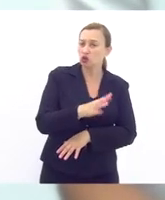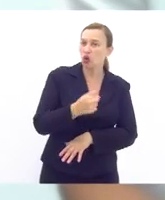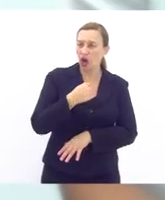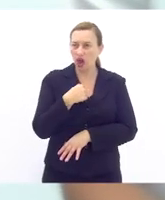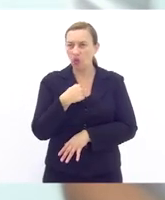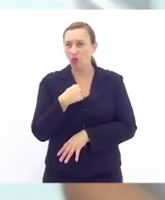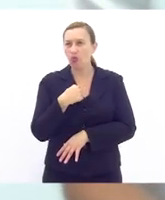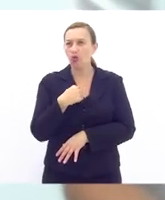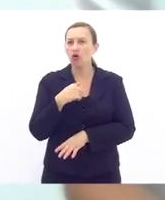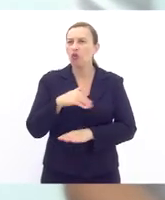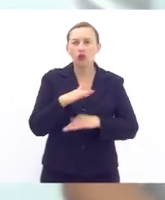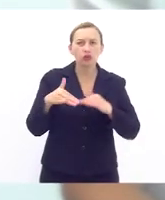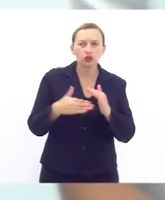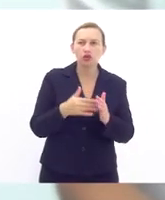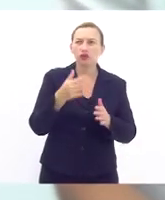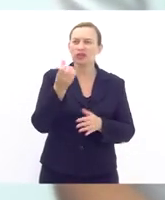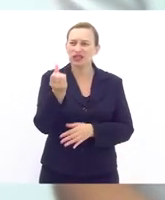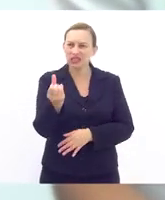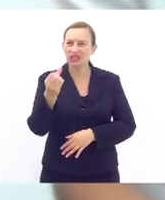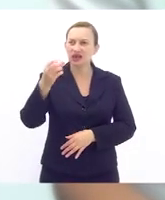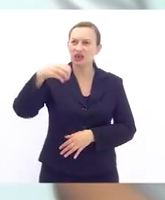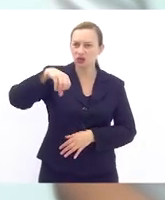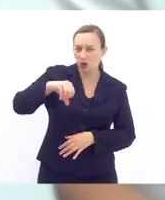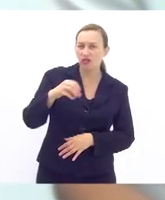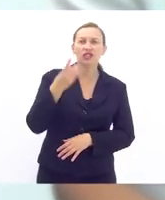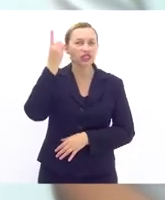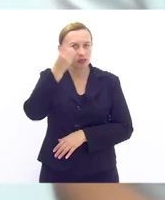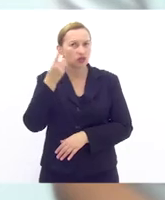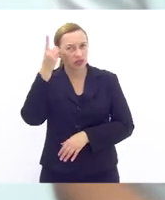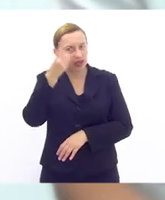como todos os 69 Deputados